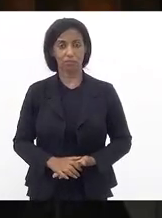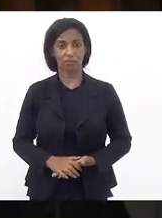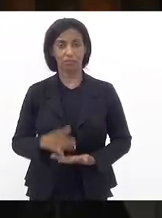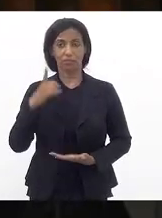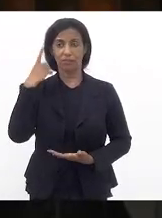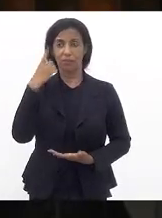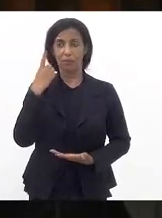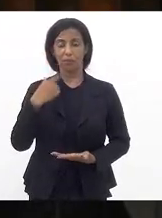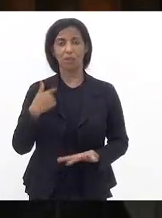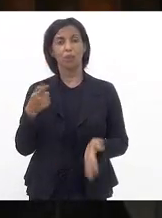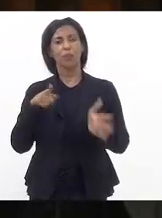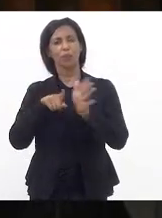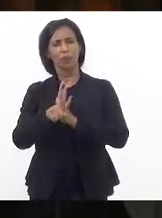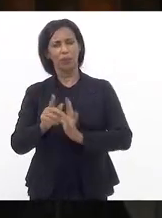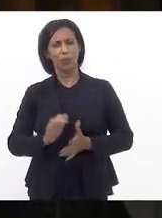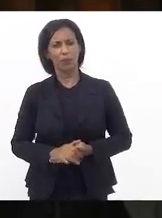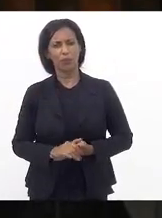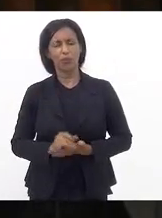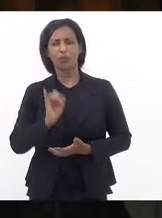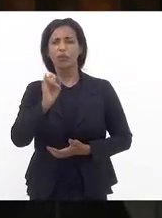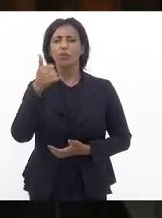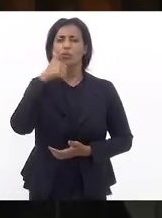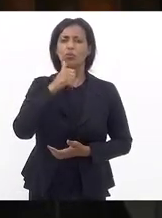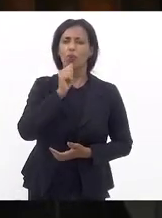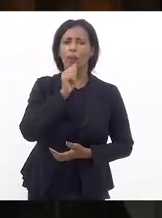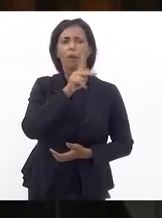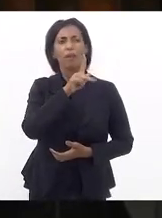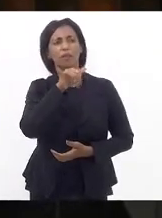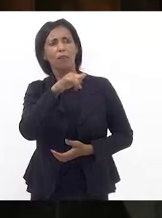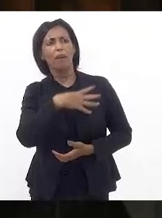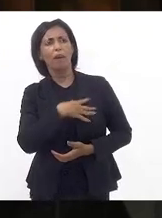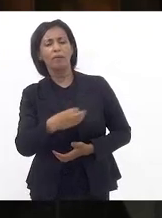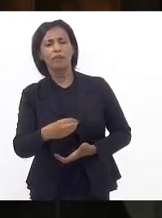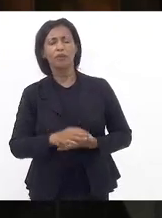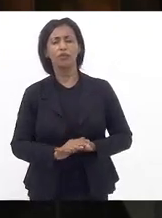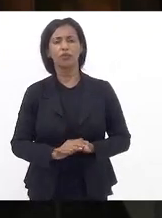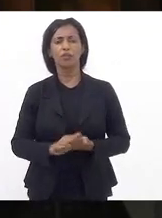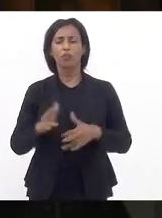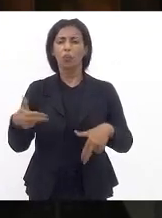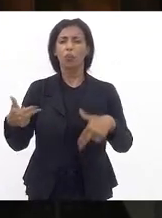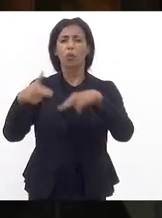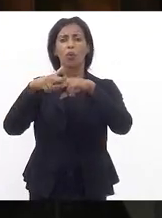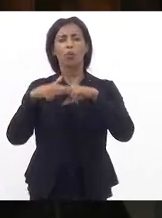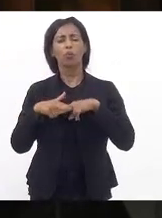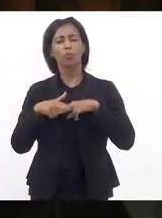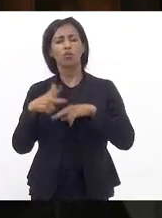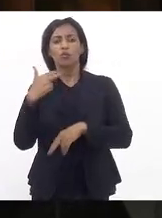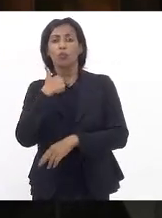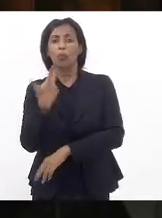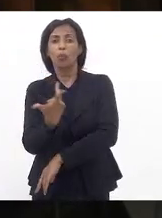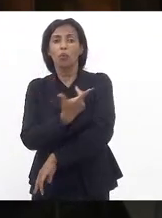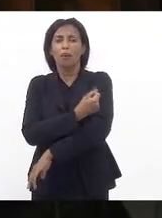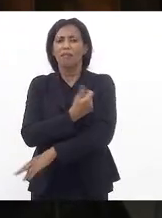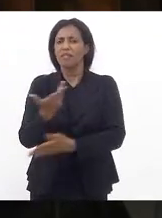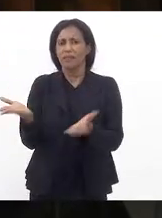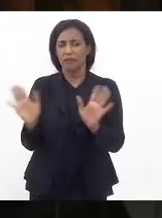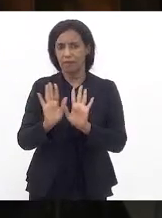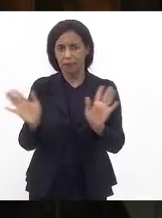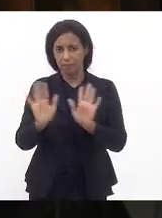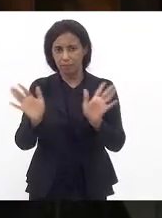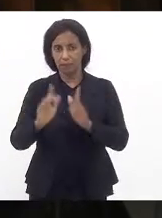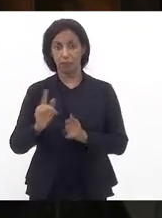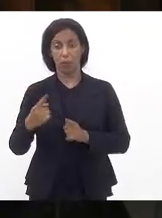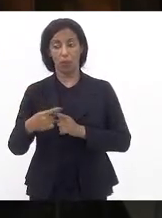Deputado amor Aí eu pergunto a você se sua mãe seu pai se seus filhos por algum motivo não posso tomar vacina por algum motivo